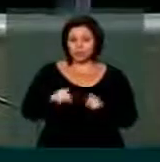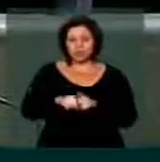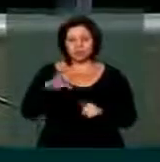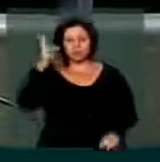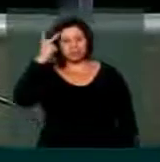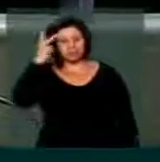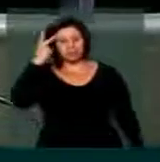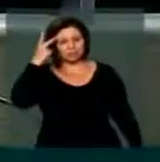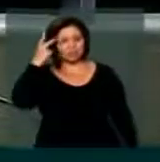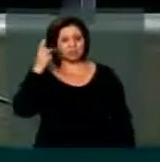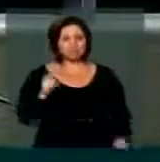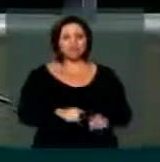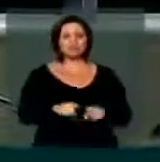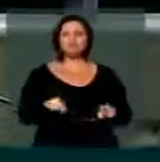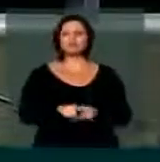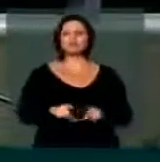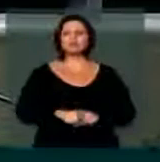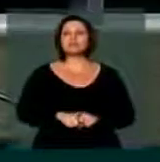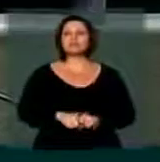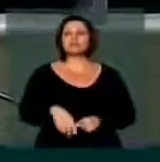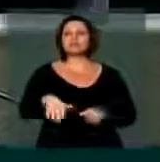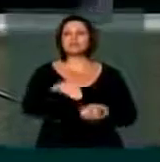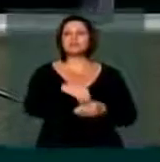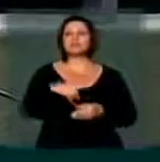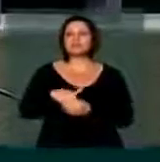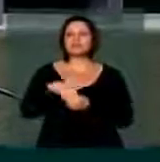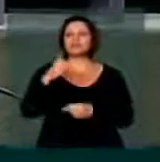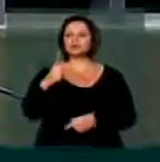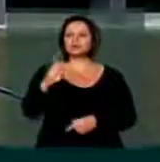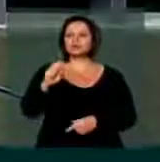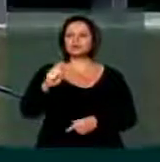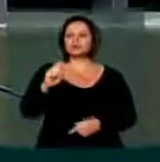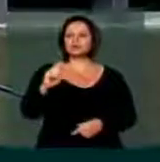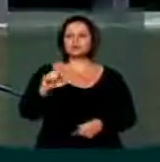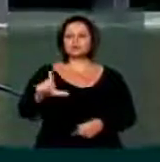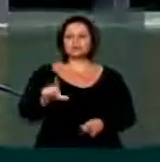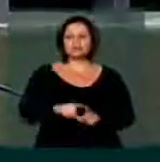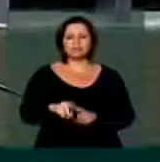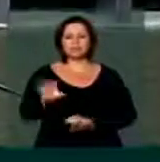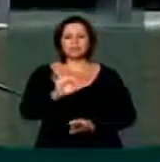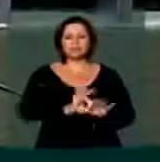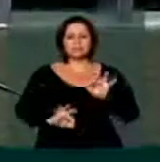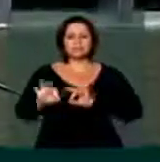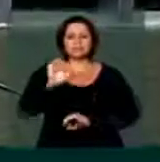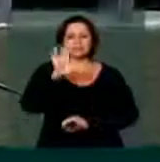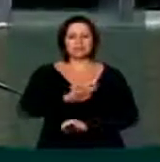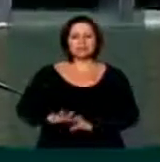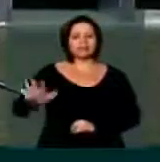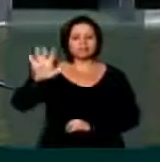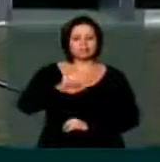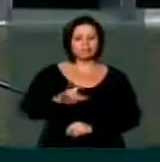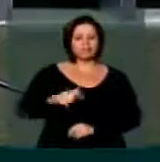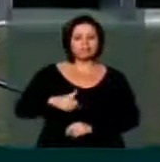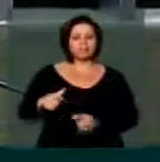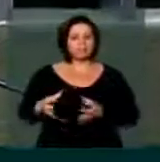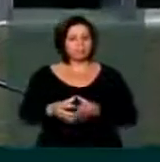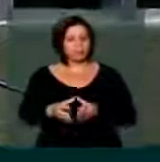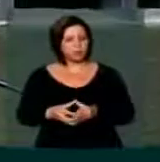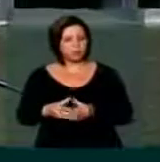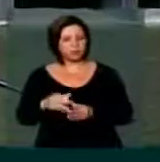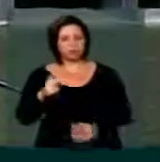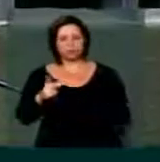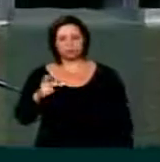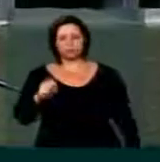São Paulo e também aos eleitores do PSOL no plano nacional. Quero dizer que a bancada